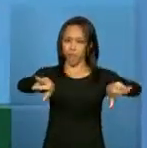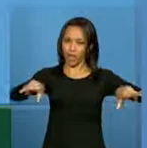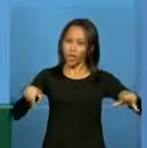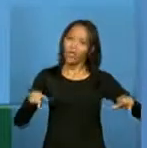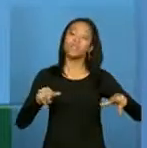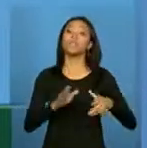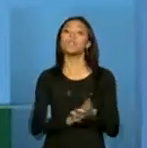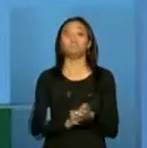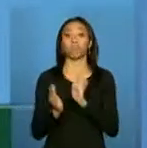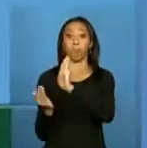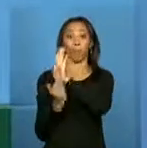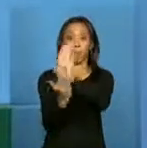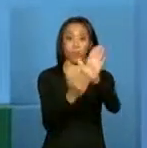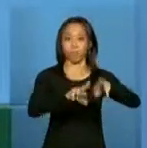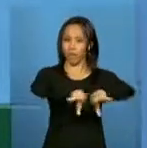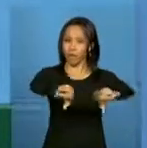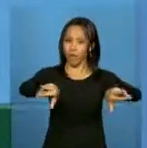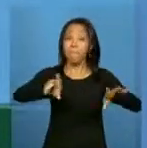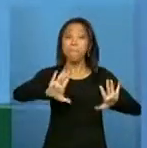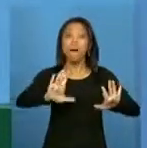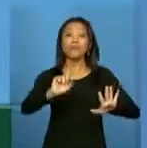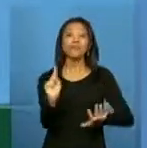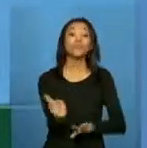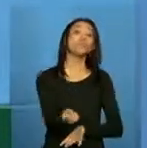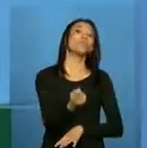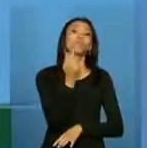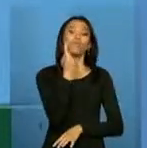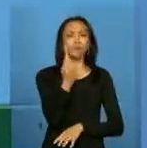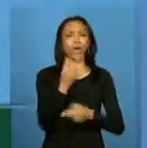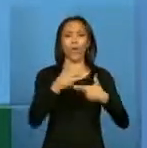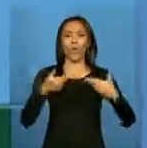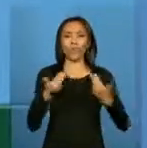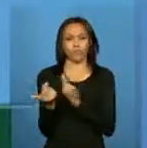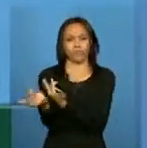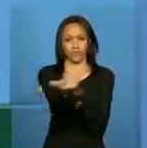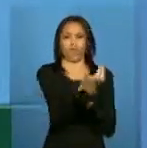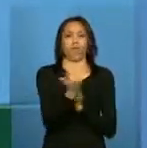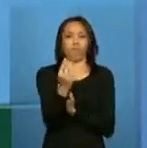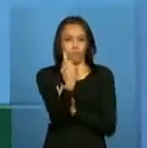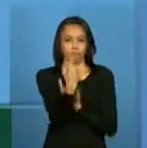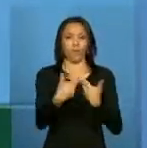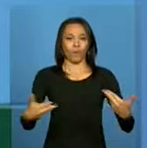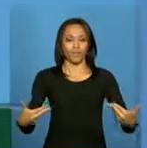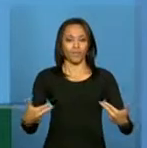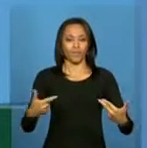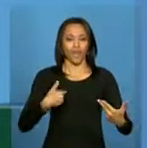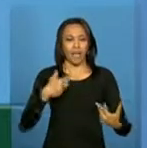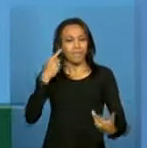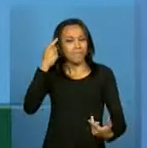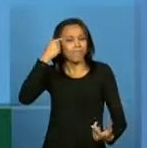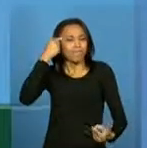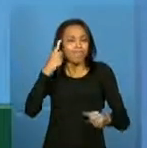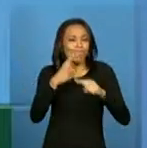diferentes abordagens, mas uma coisa foi muito comum, que é o otimismo,